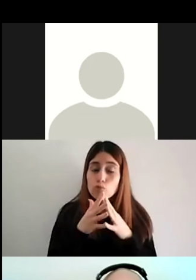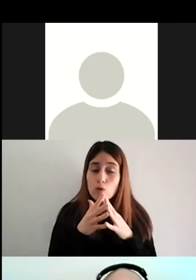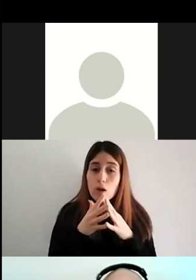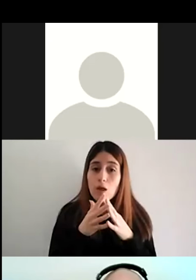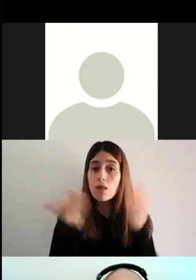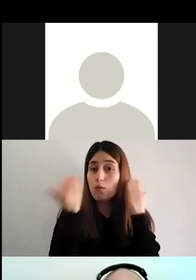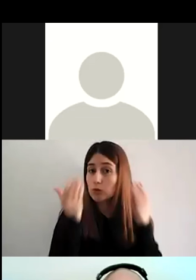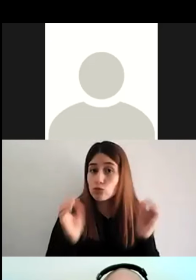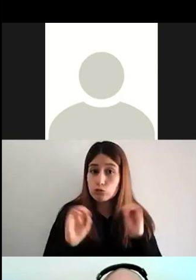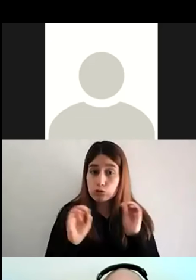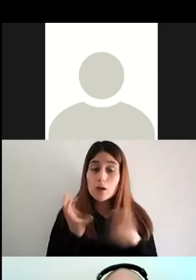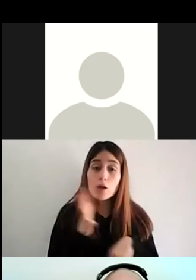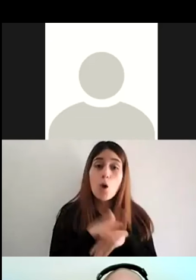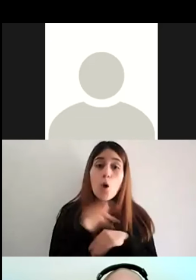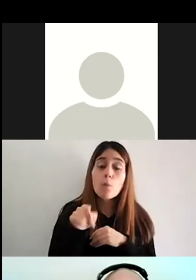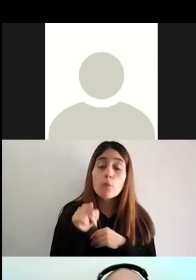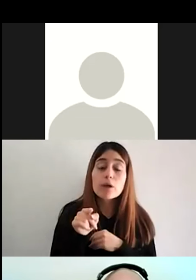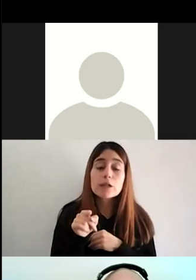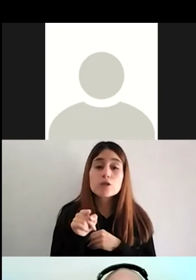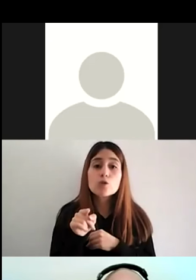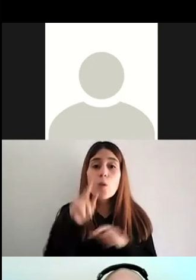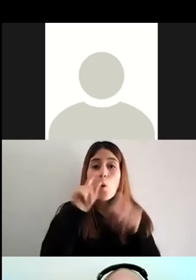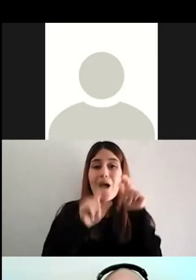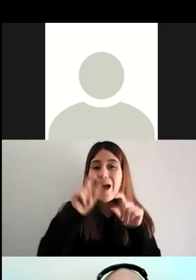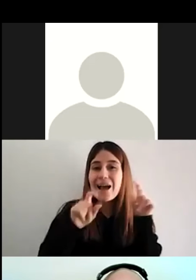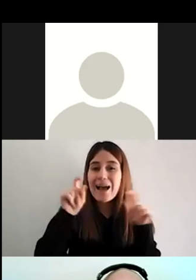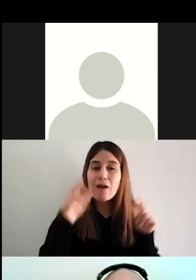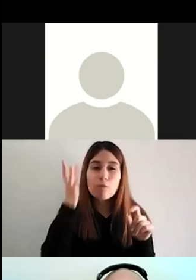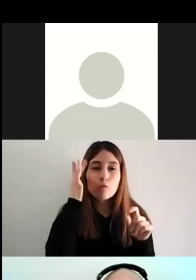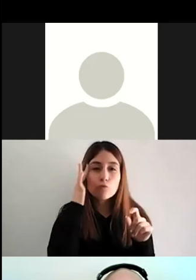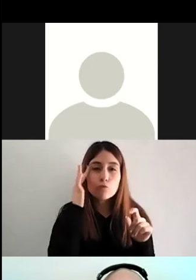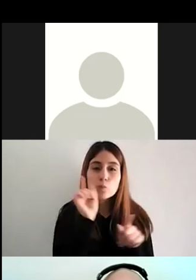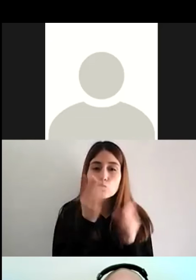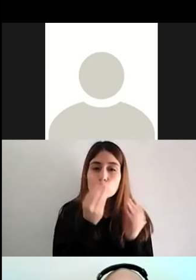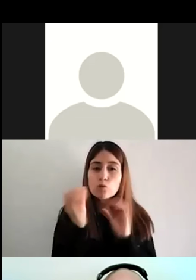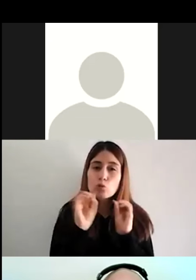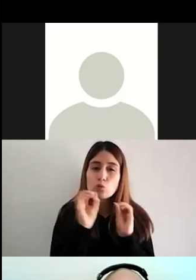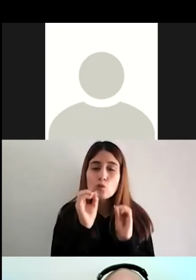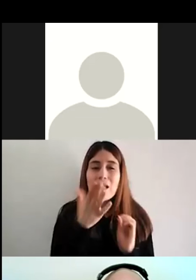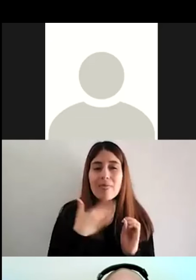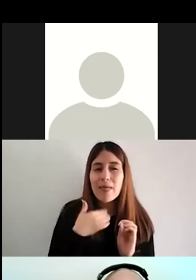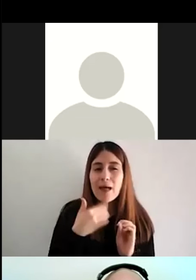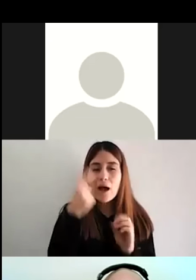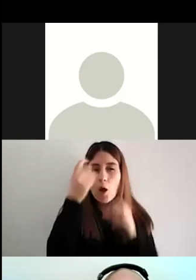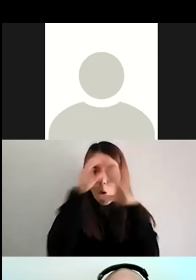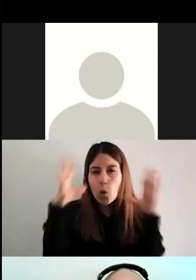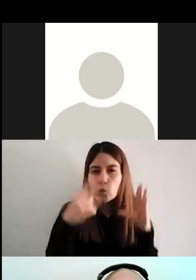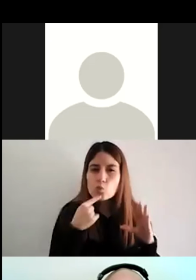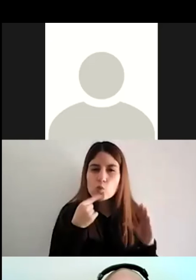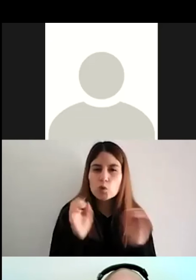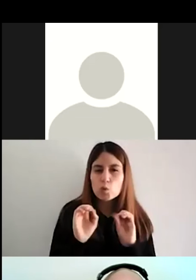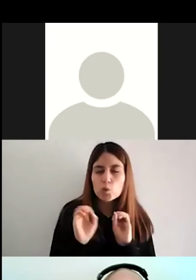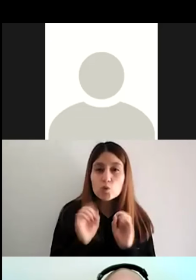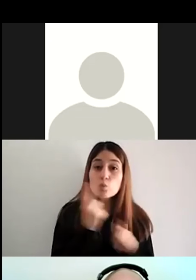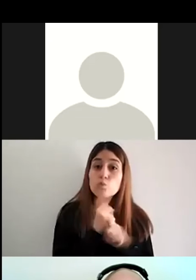de dados e, portanto, o gráfico não tem muitos números e dele não podemos tirar muitas ilações, porque a fonte